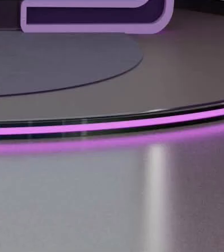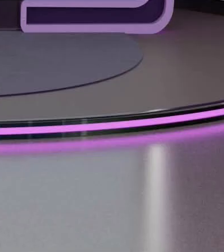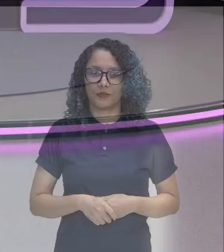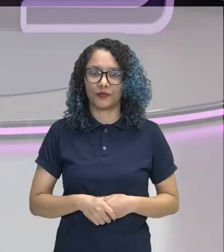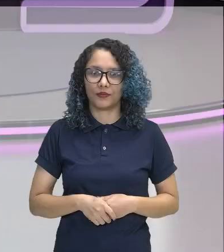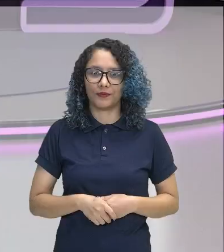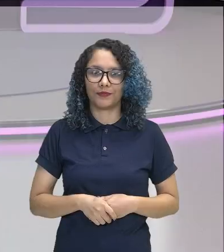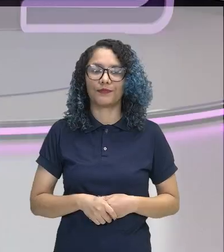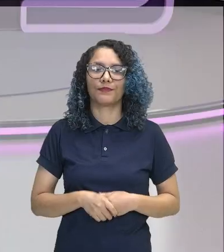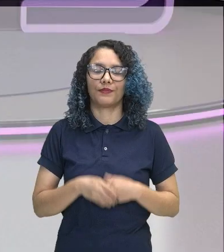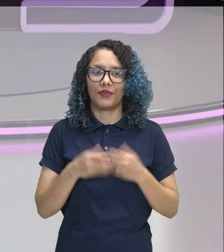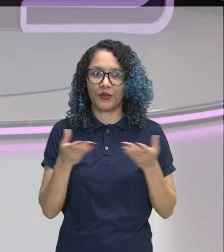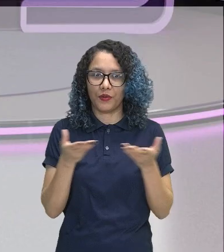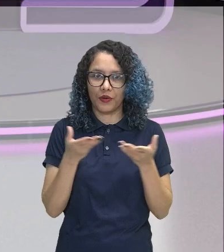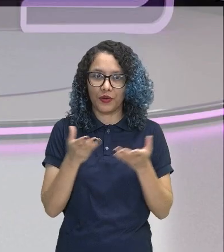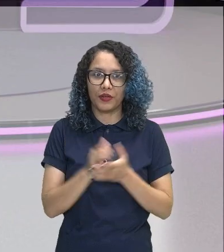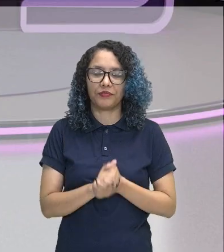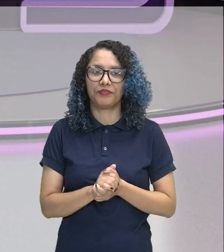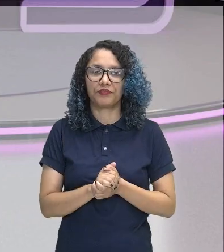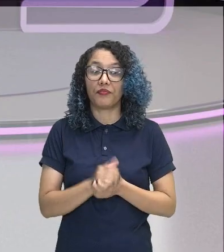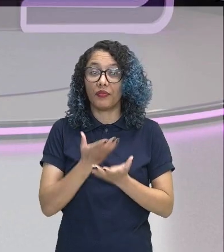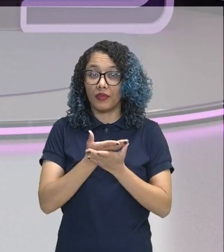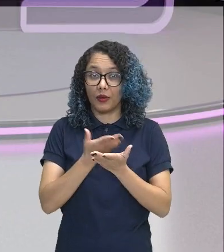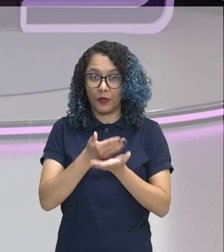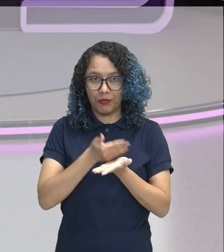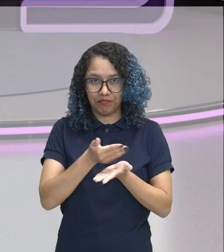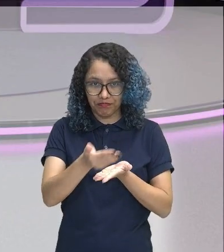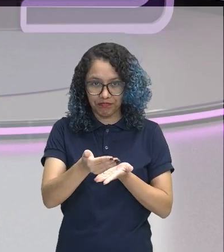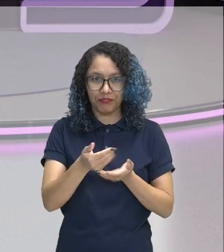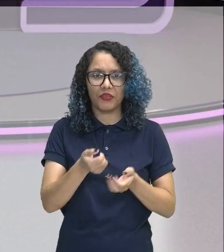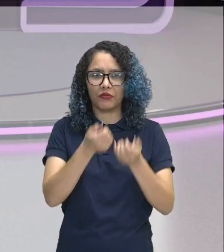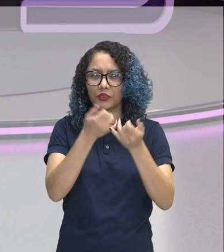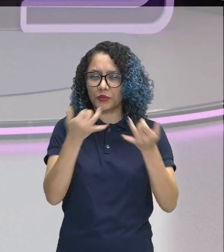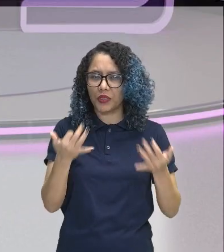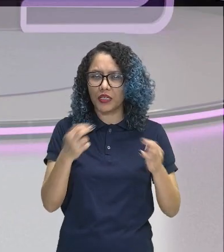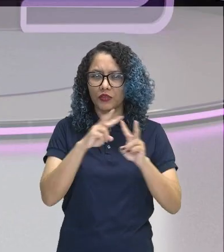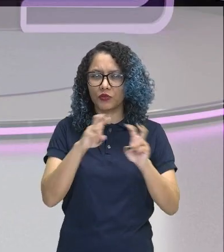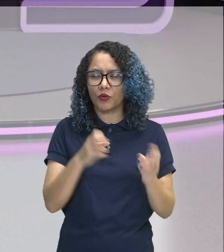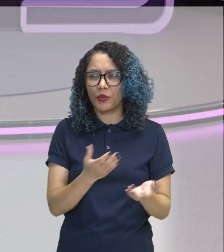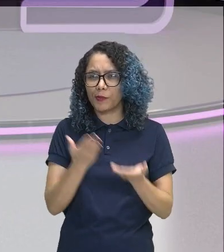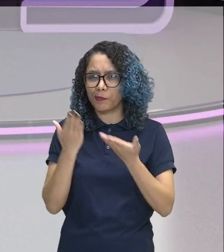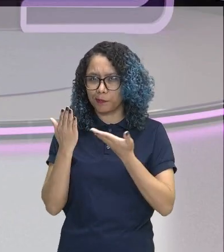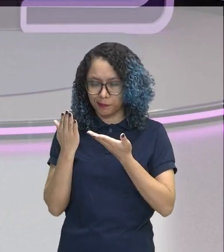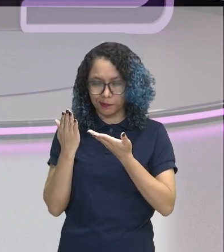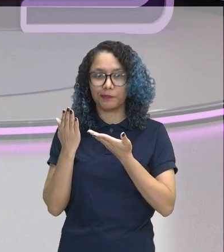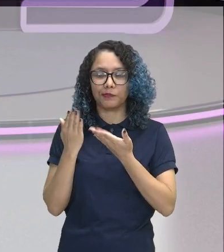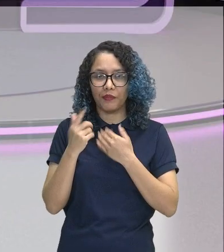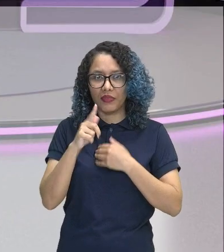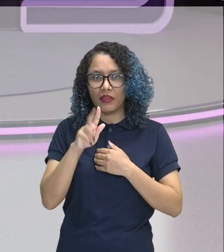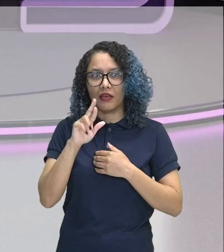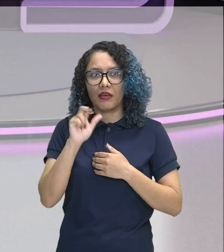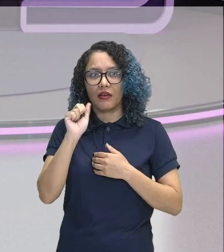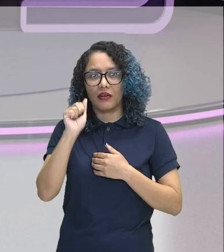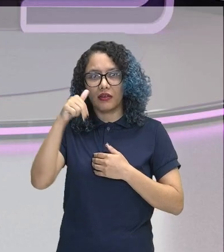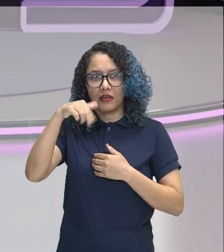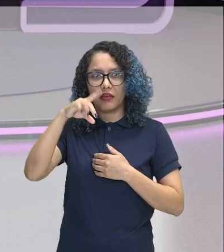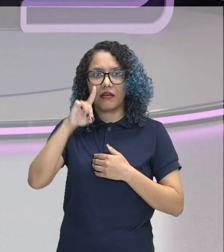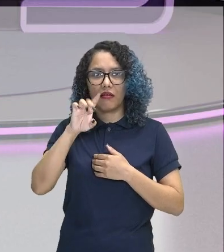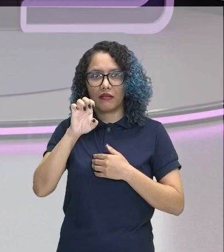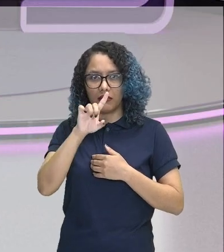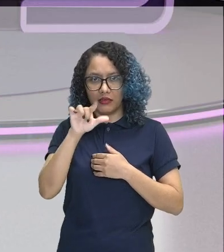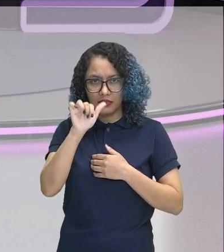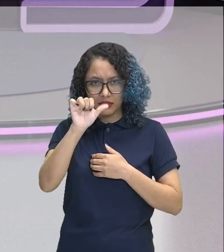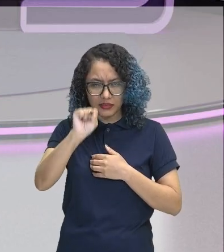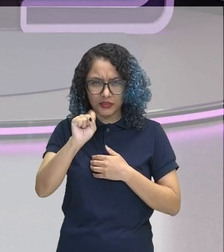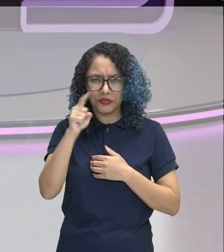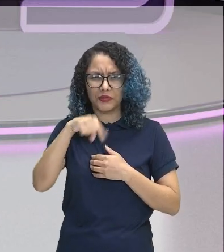Muito bem, pessoal, vamos aqui então dar início na nossa aula, vamos falar de grandezas. Grandezas? Você